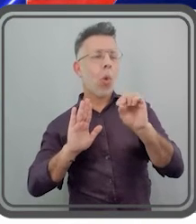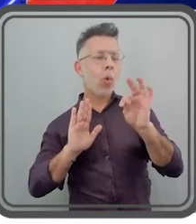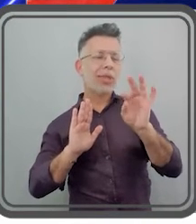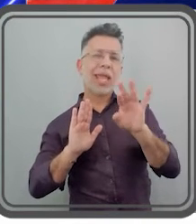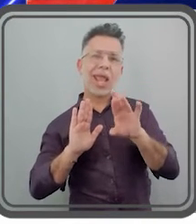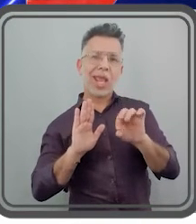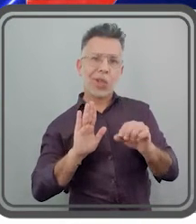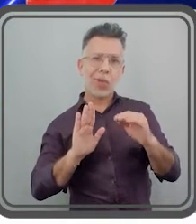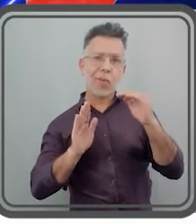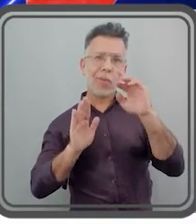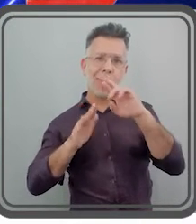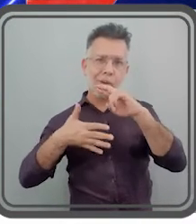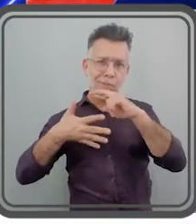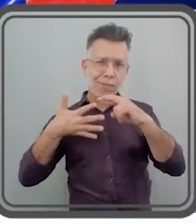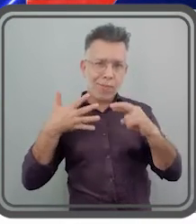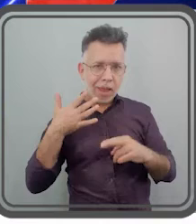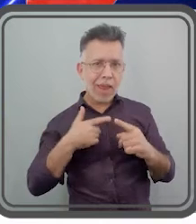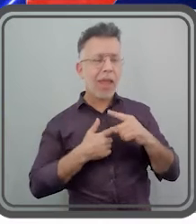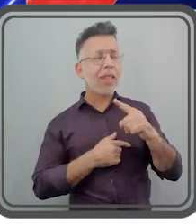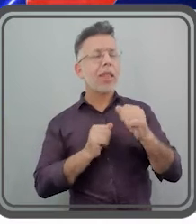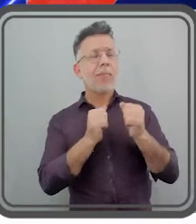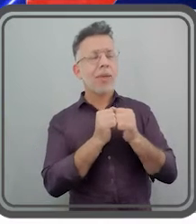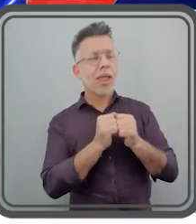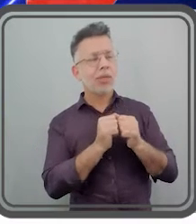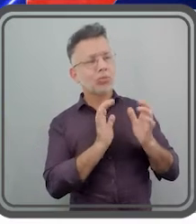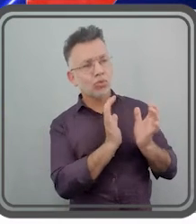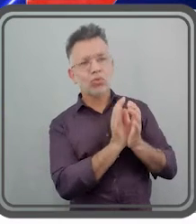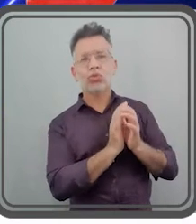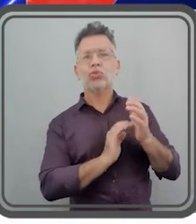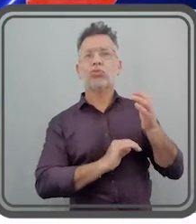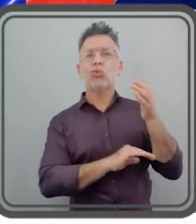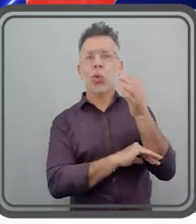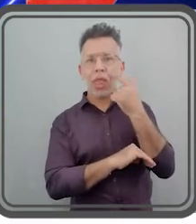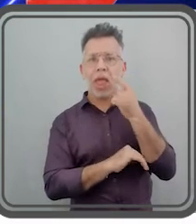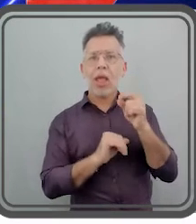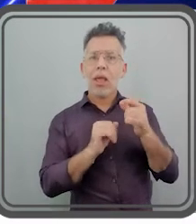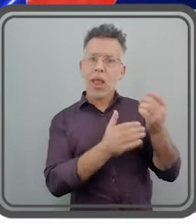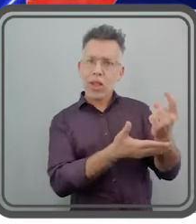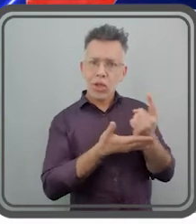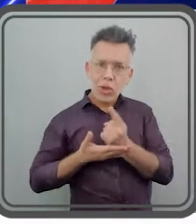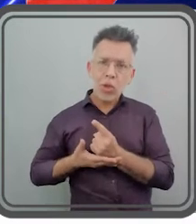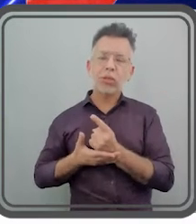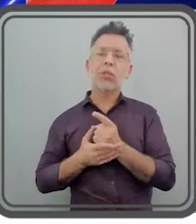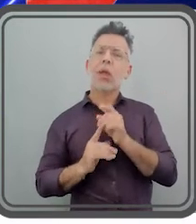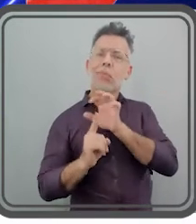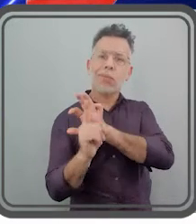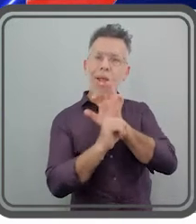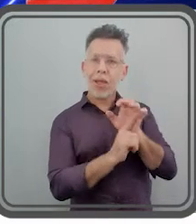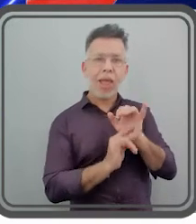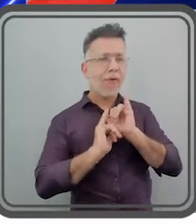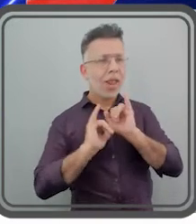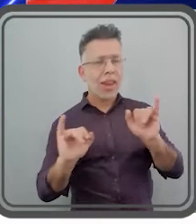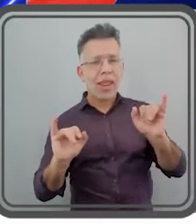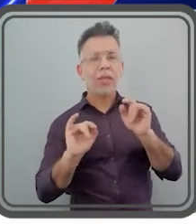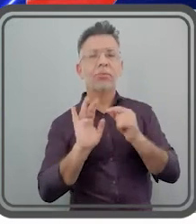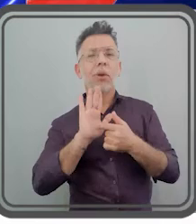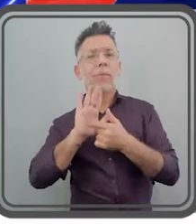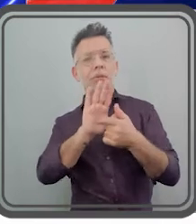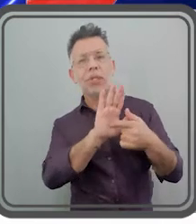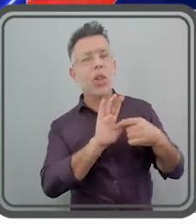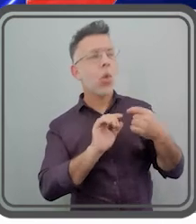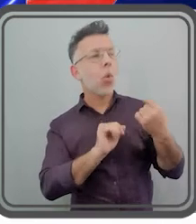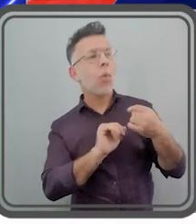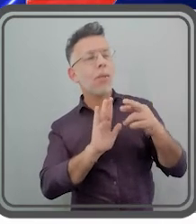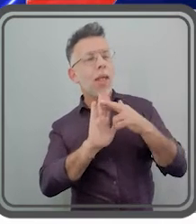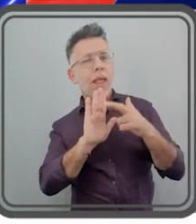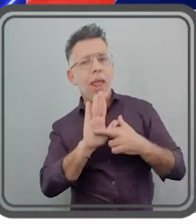campanha grande recentemente com uma rede de hotéis que a gente trouxe alguns influenciadores falando mostrando em Stories como é que funciona a política